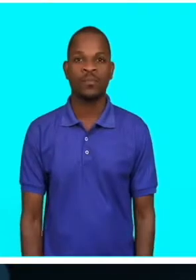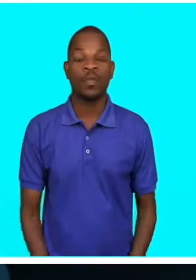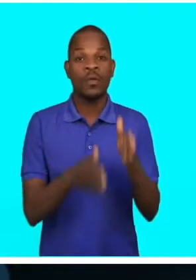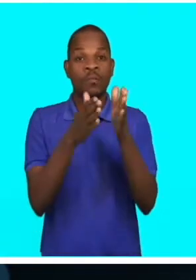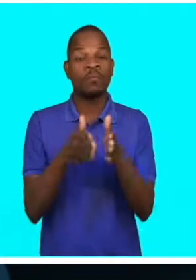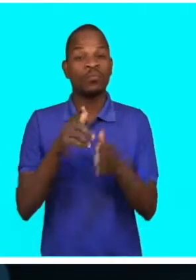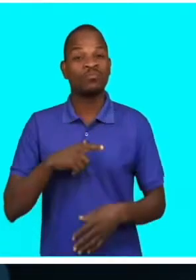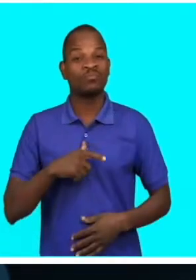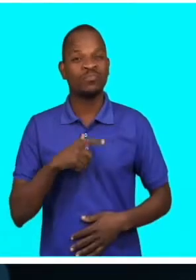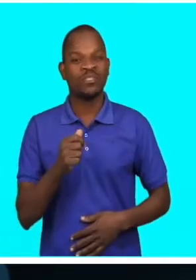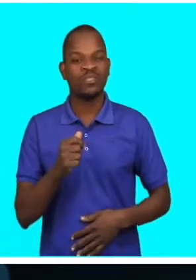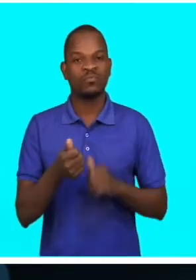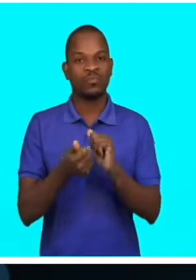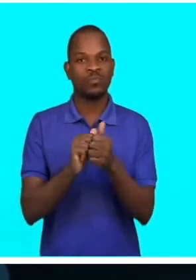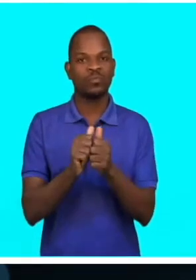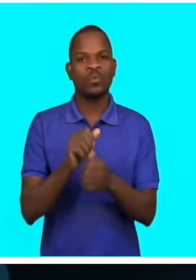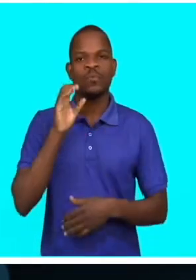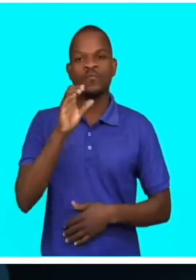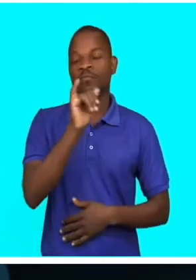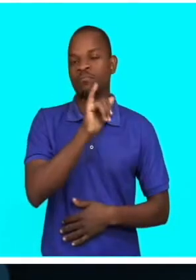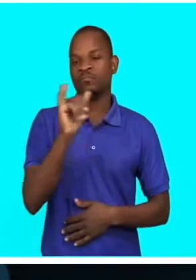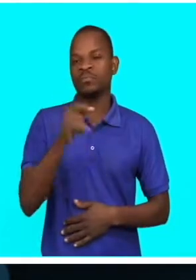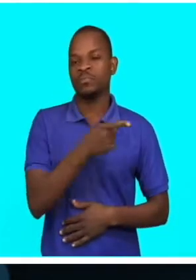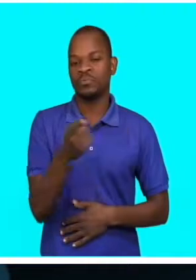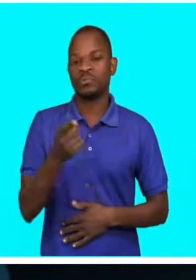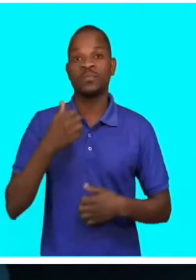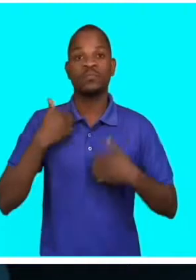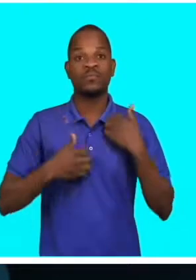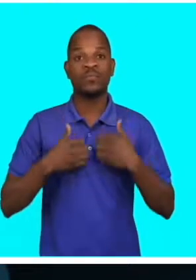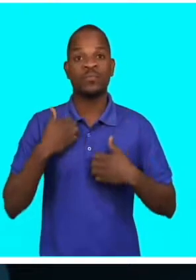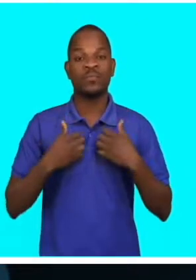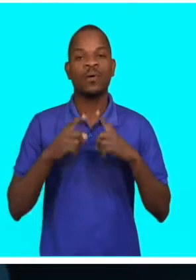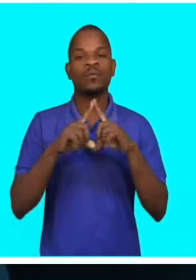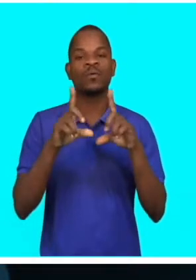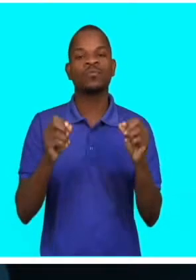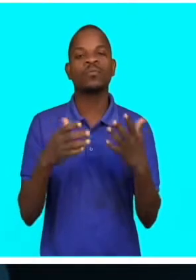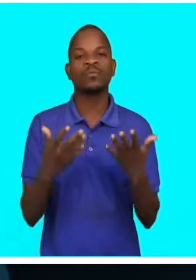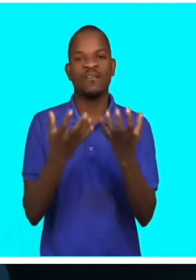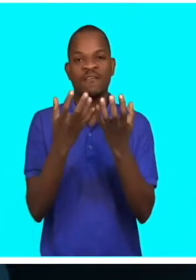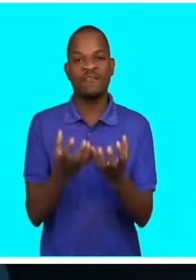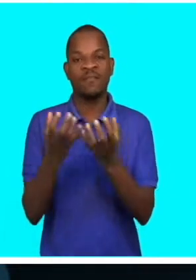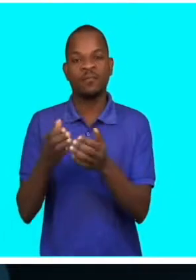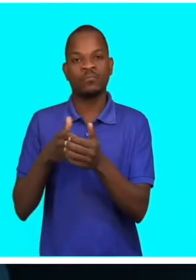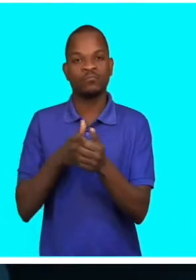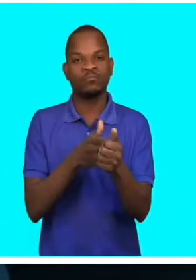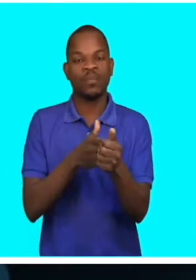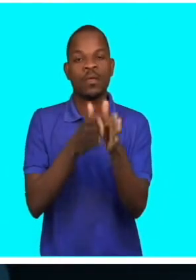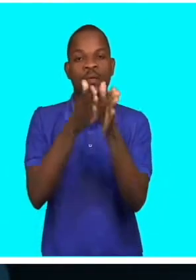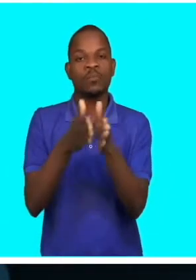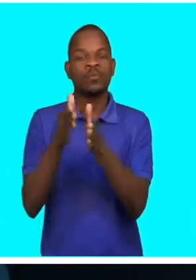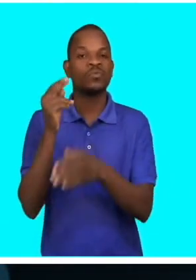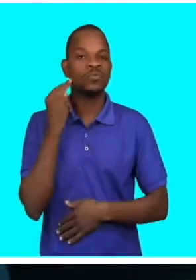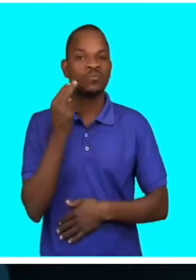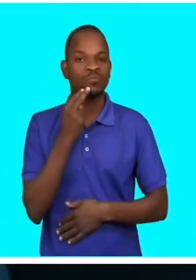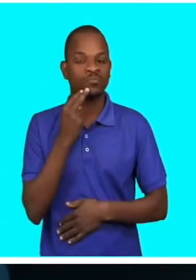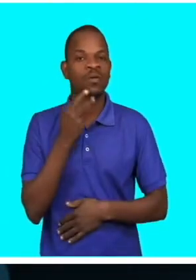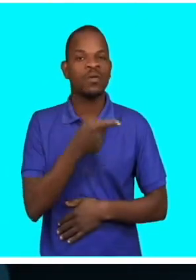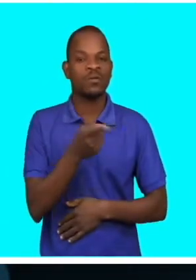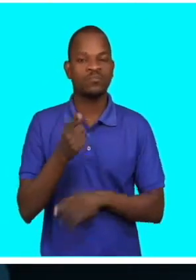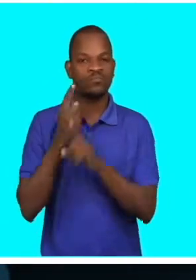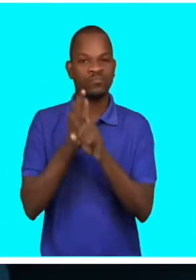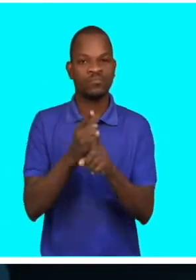Ternador de esportivos na província de Iamban estão preocupados com a falta de acompanhamento de atletas surdos